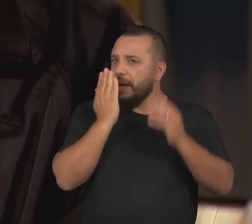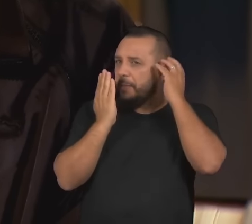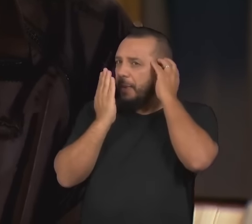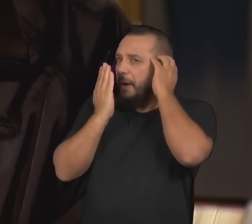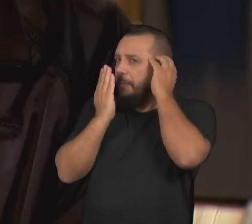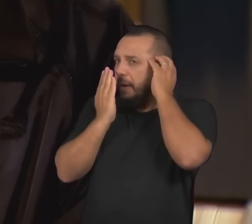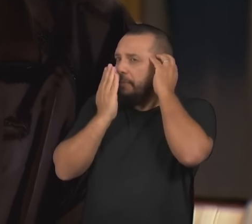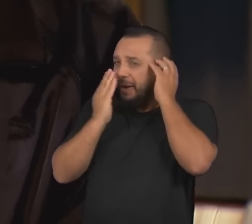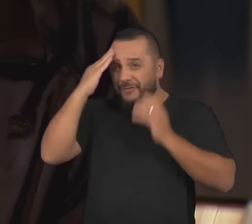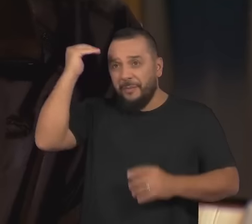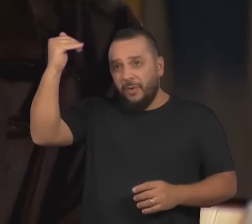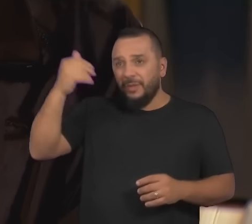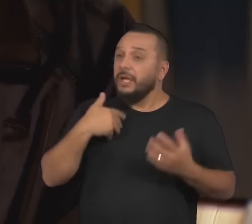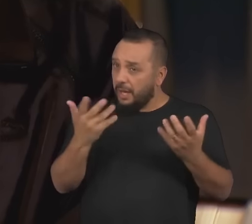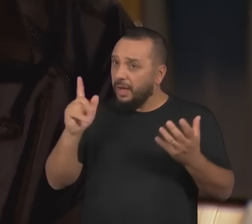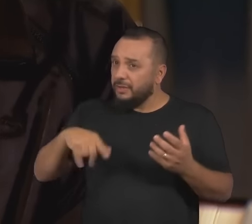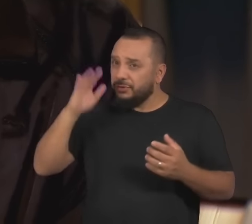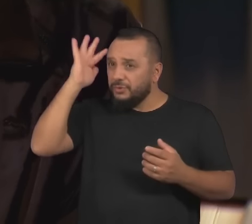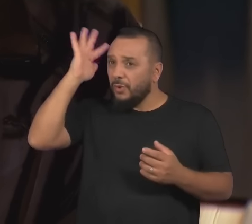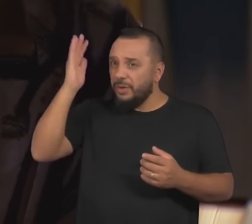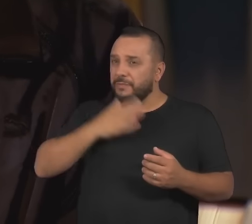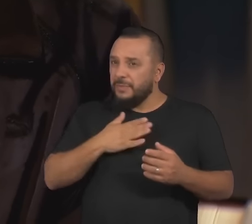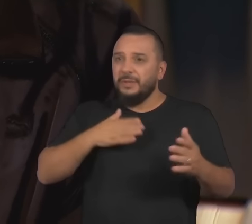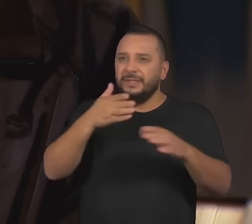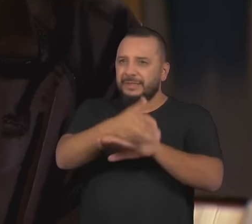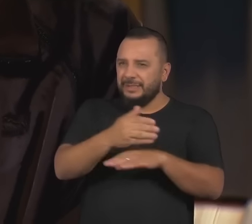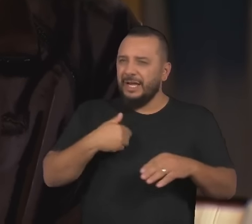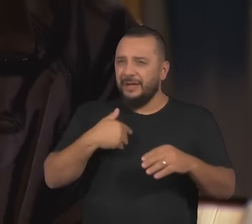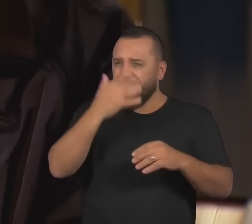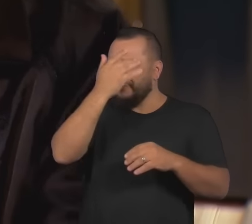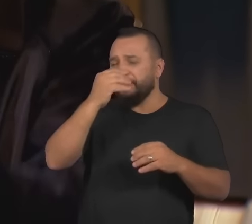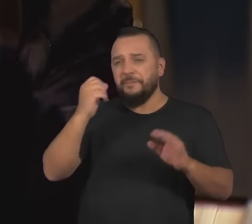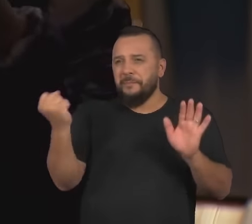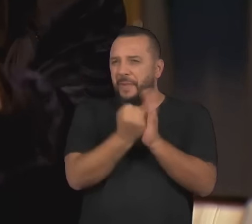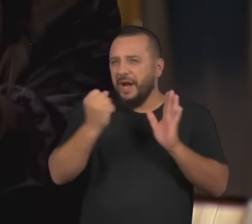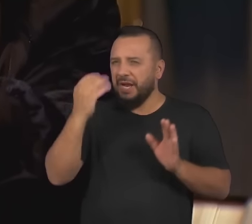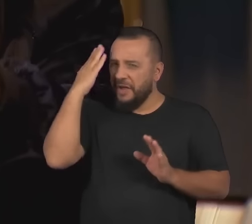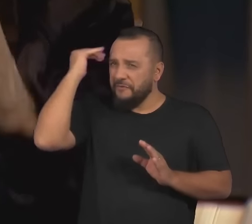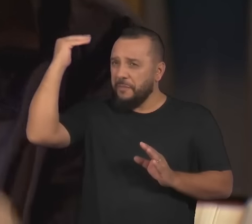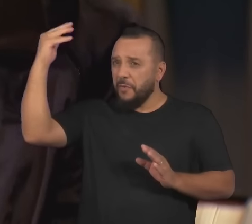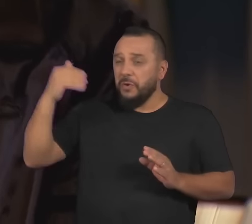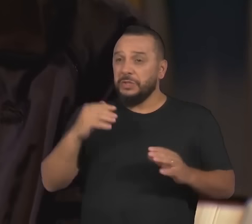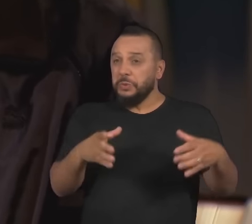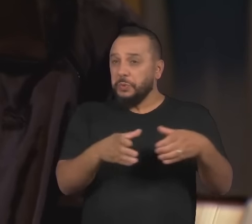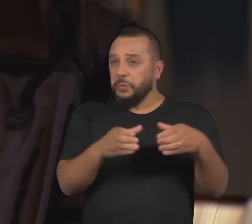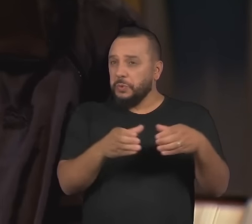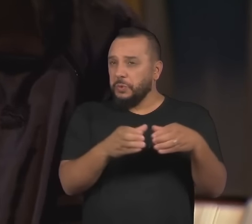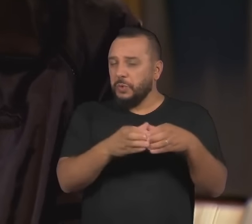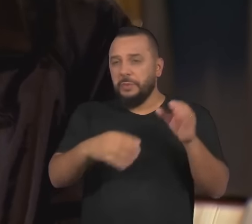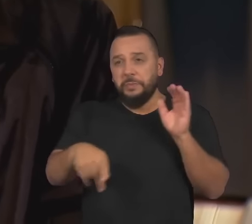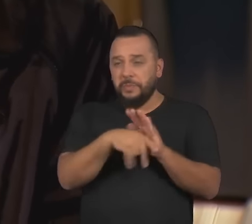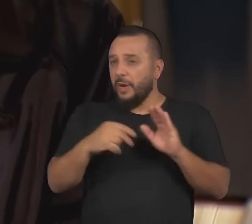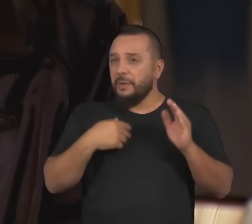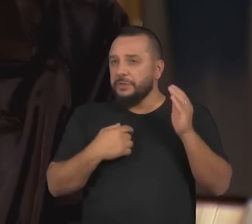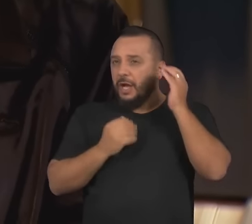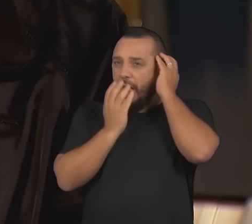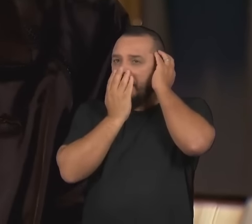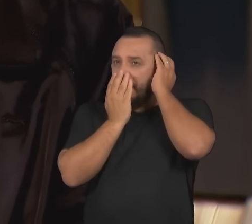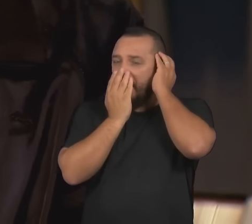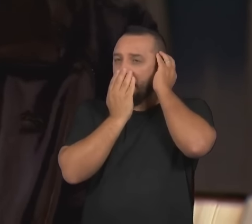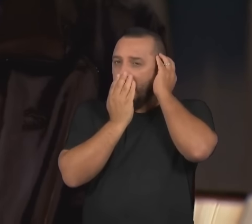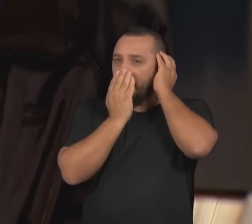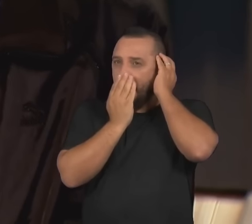meu grande sonho era entrar numa grande gravadora, fazer parte do cast de uma grande gravadora, porque eu